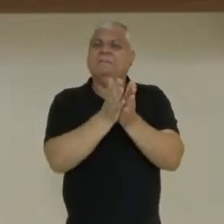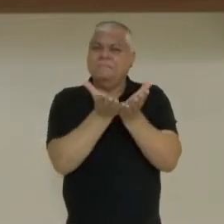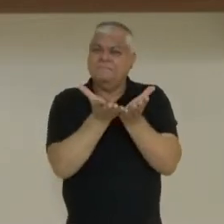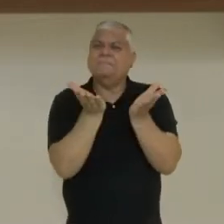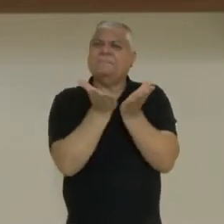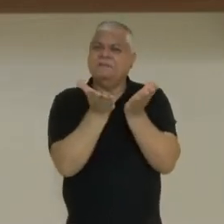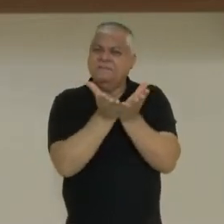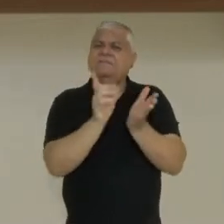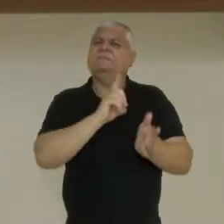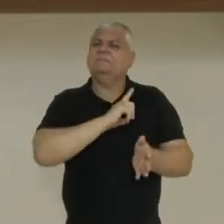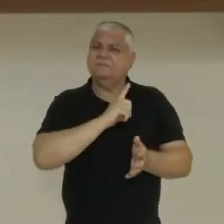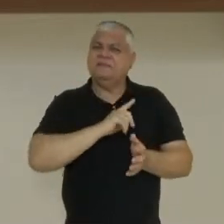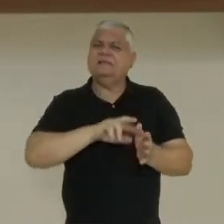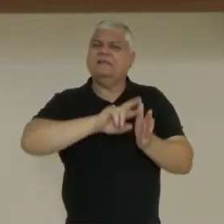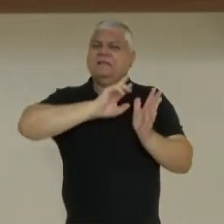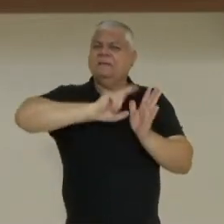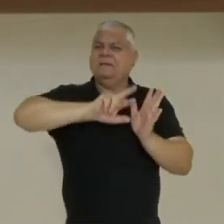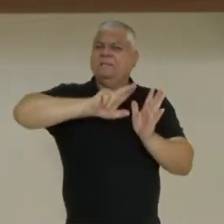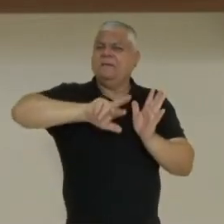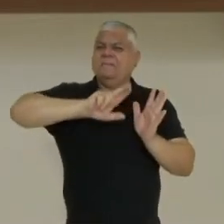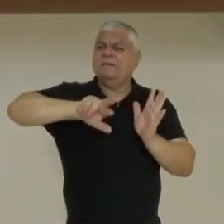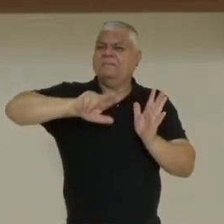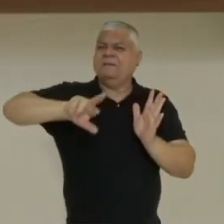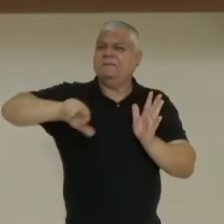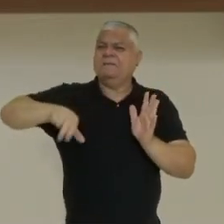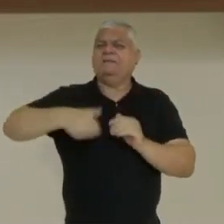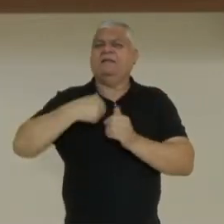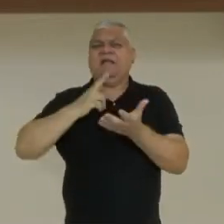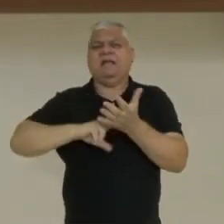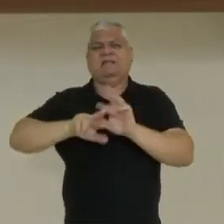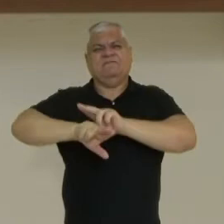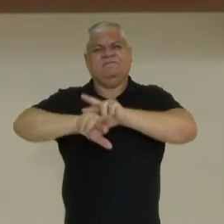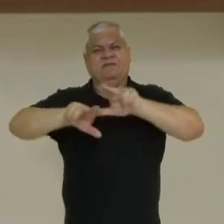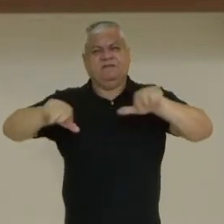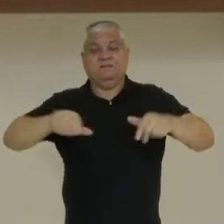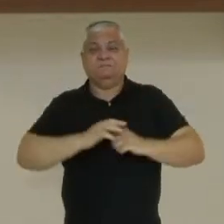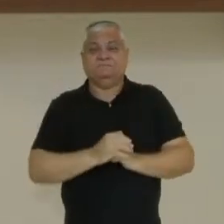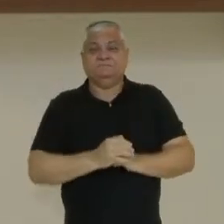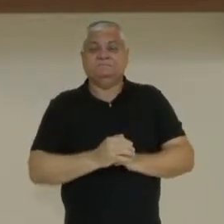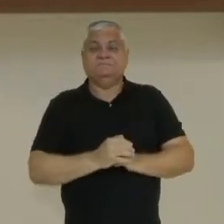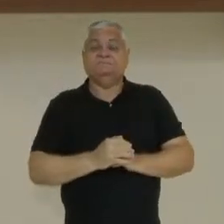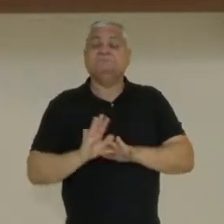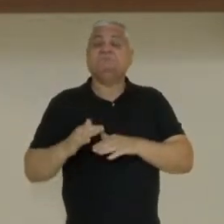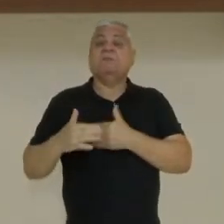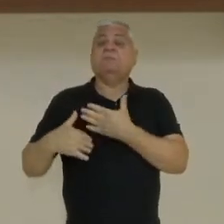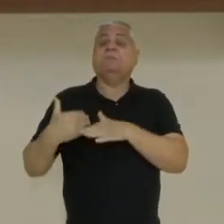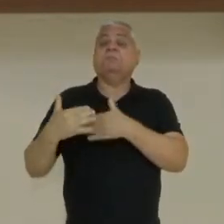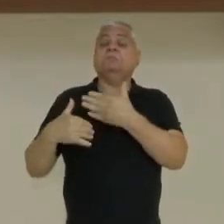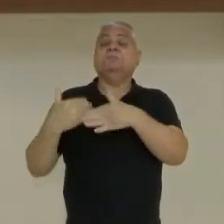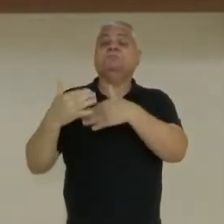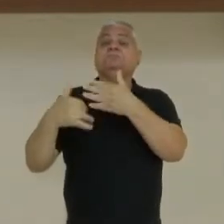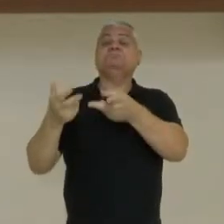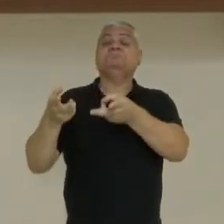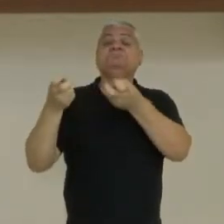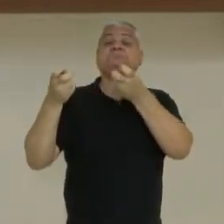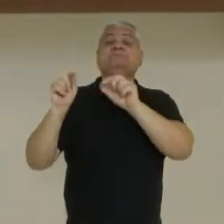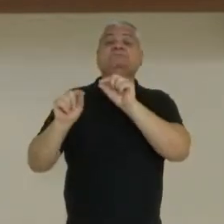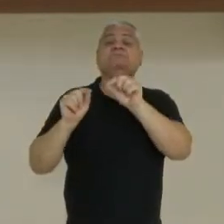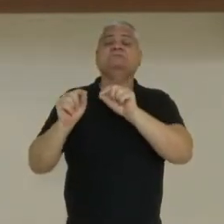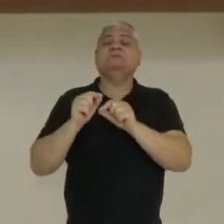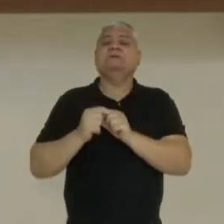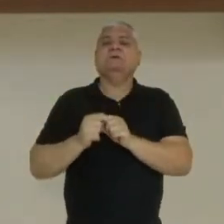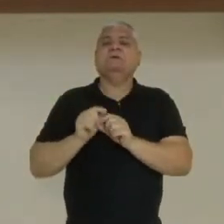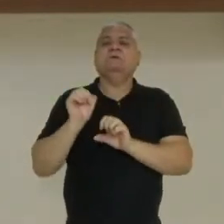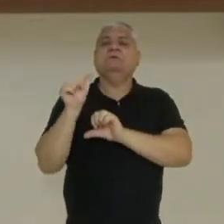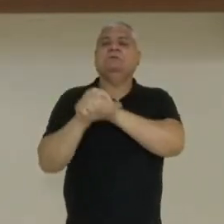exemplo, dentre outras cartas que nos cercam. Com a evolução, o que percebemos? O que ficou no